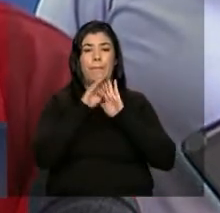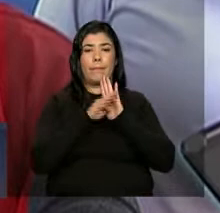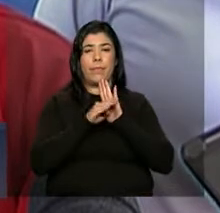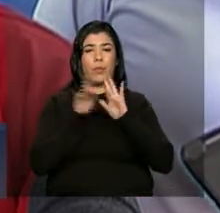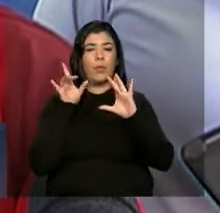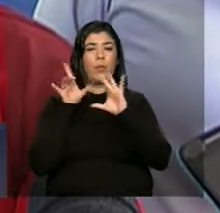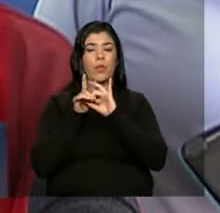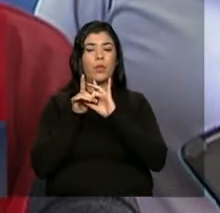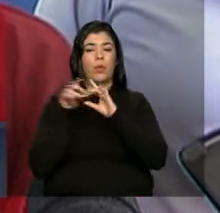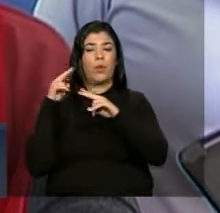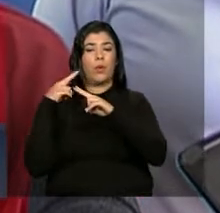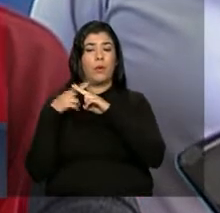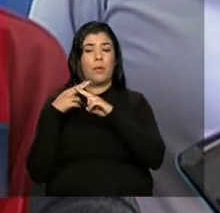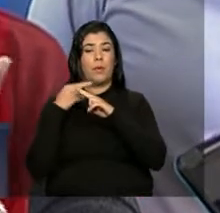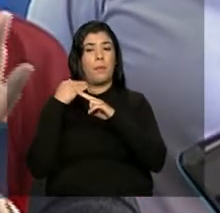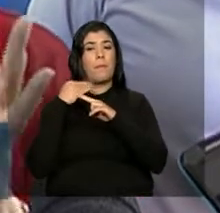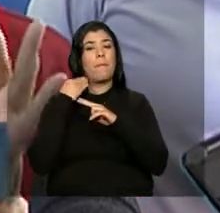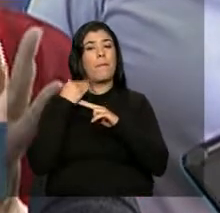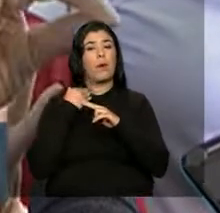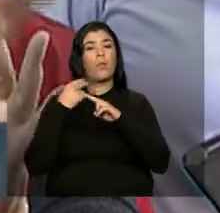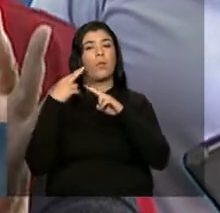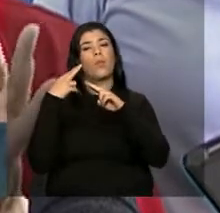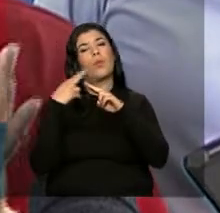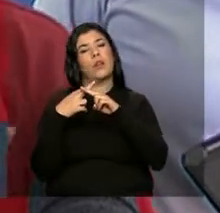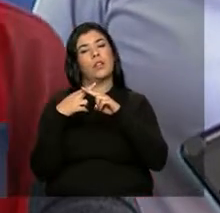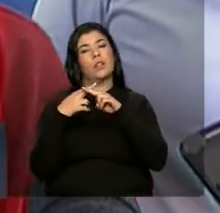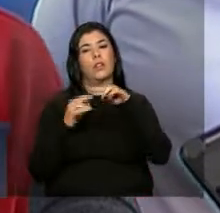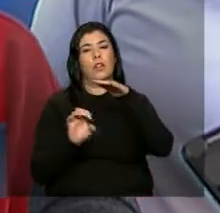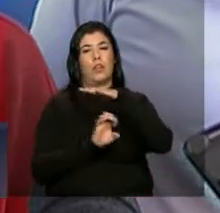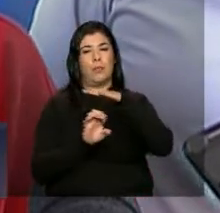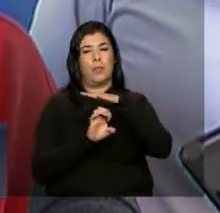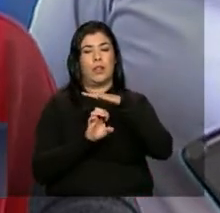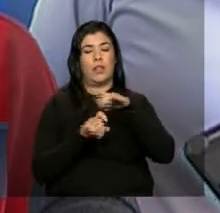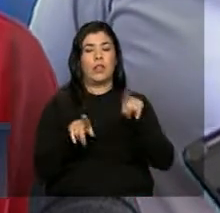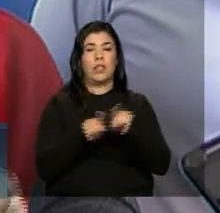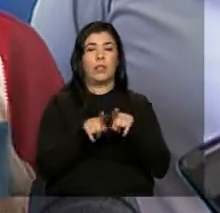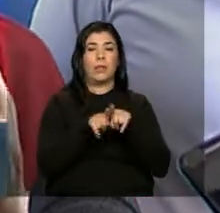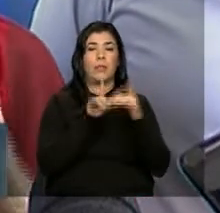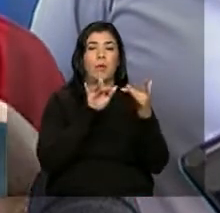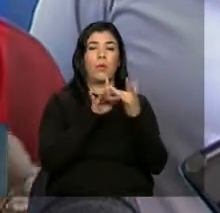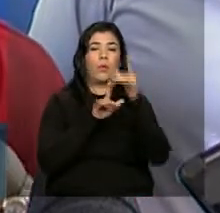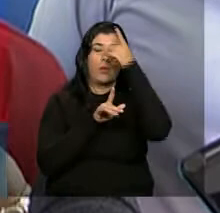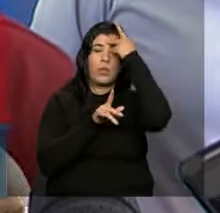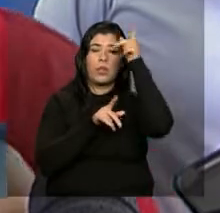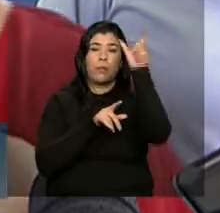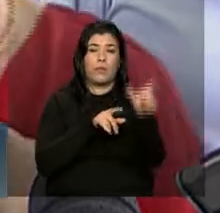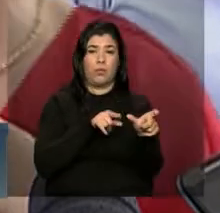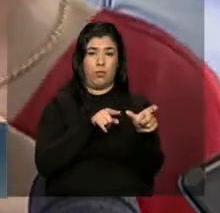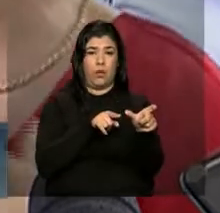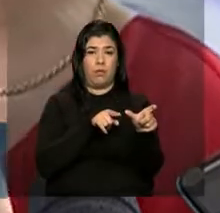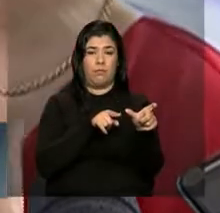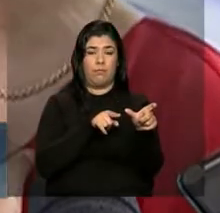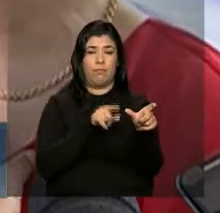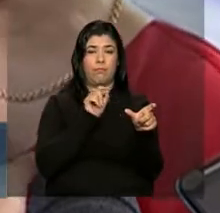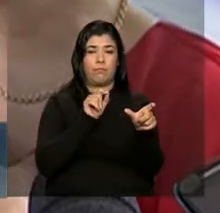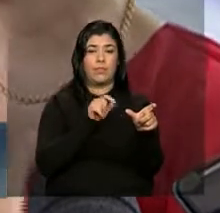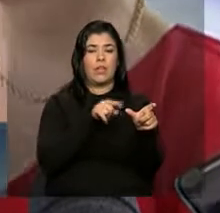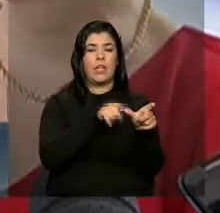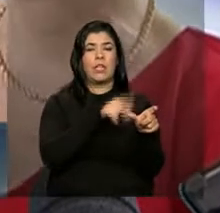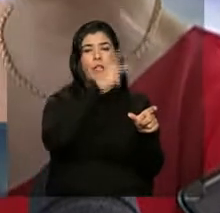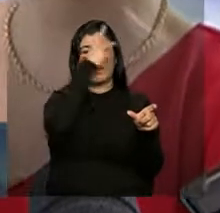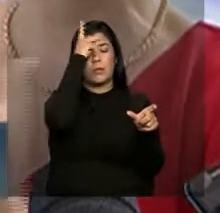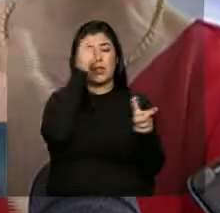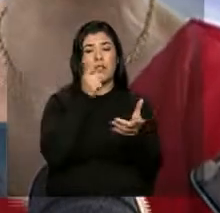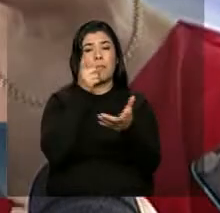caixa empresa, caixa o dono do apartamento. Quem é o depositário